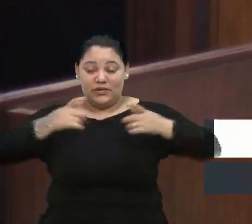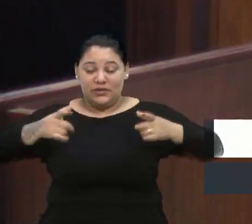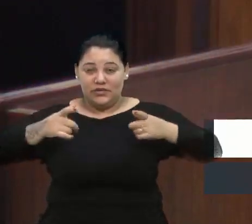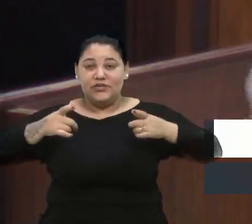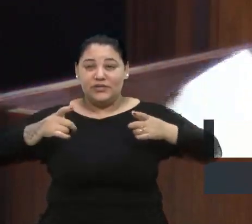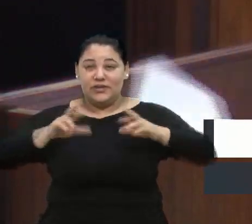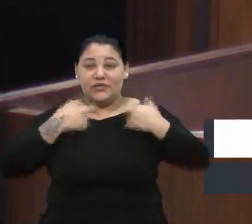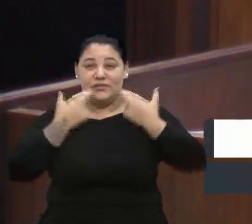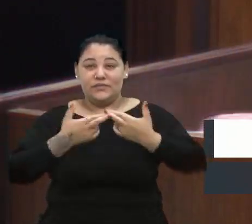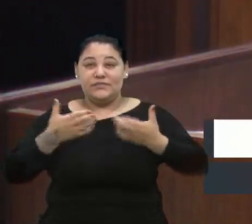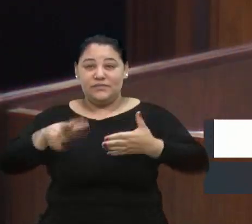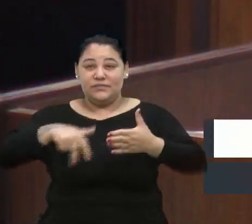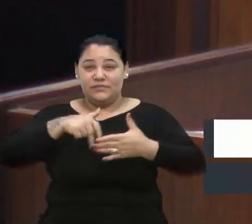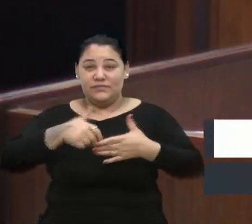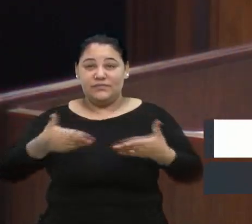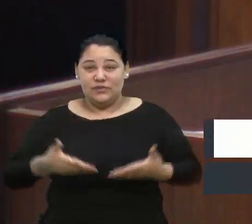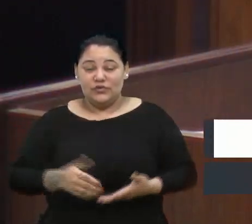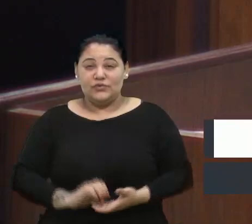expediente,